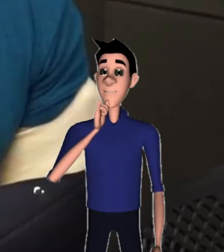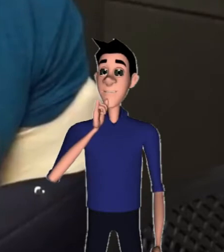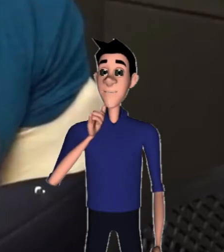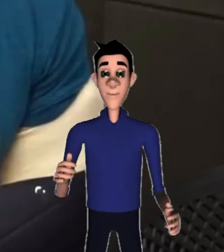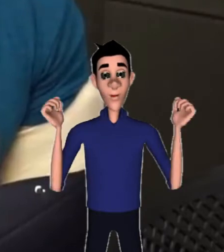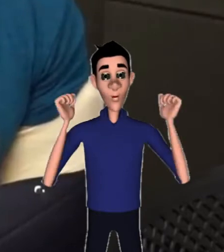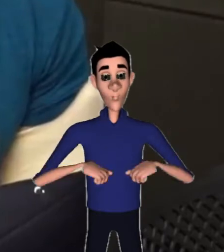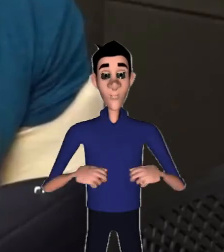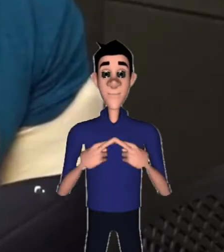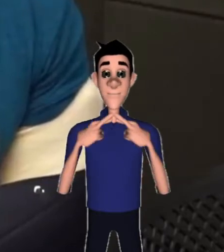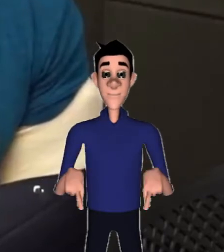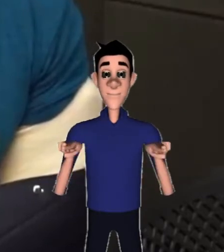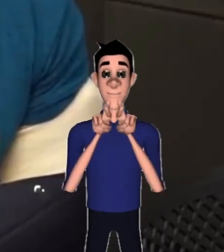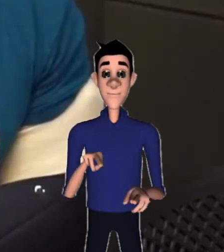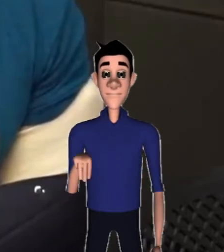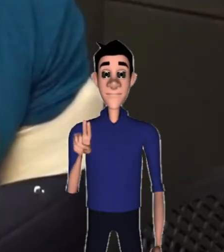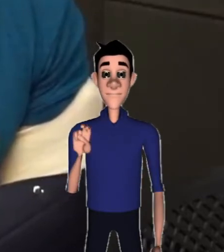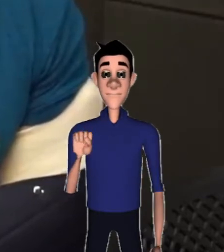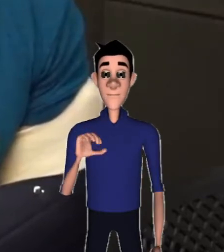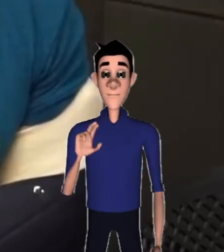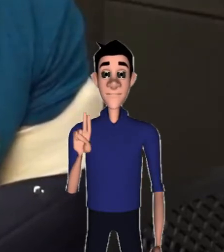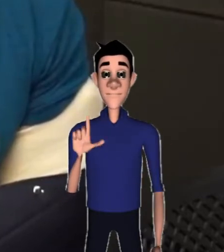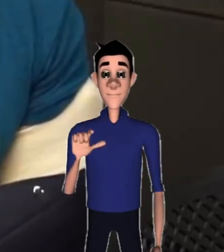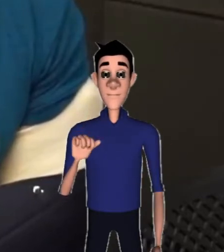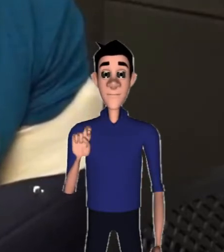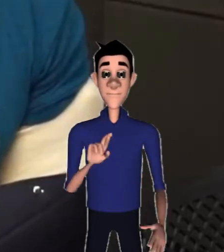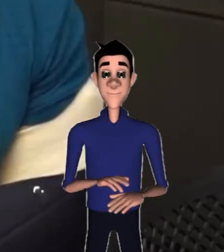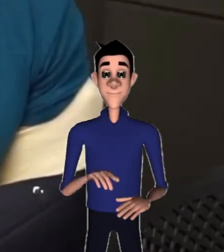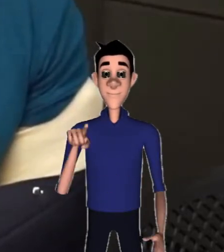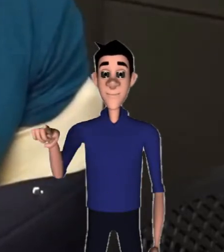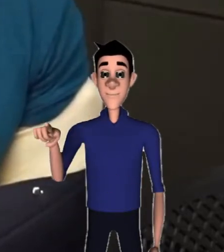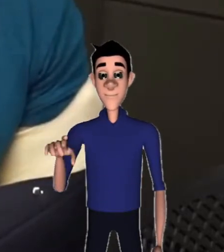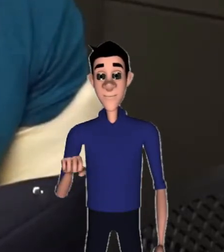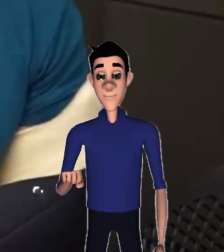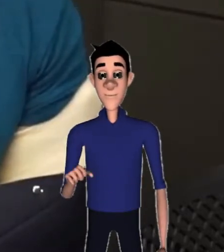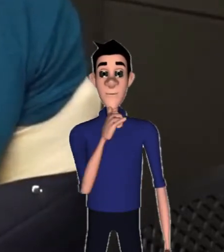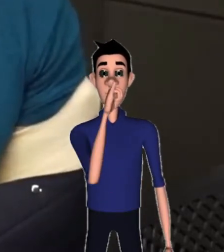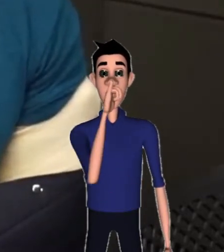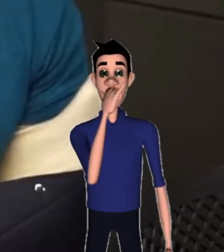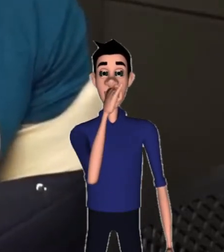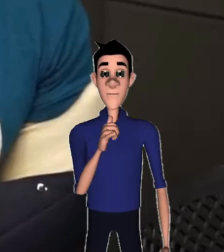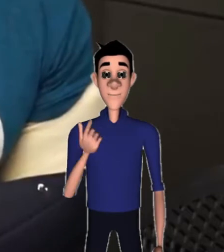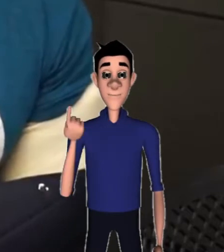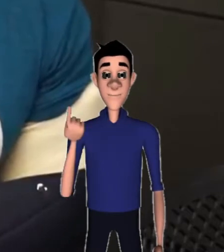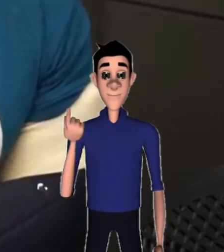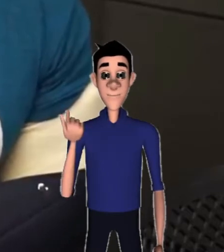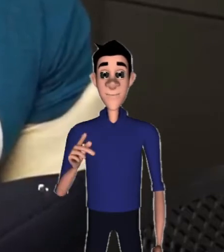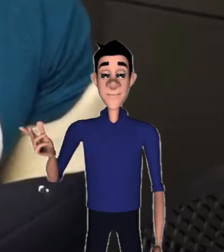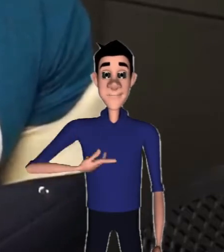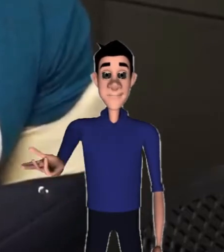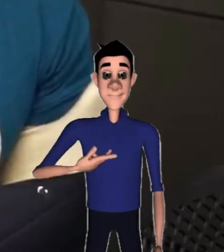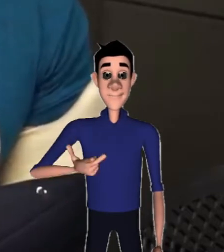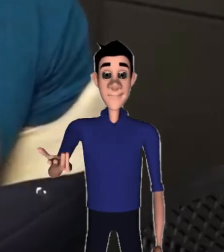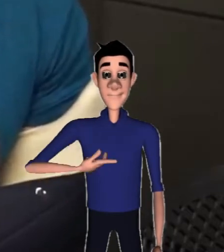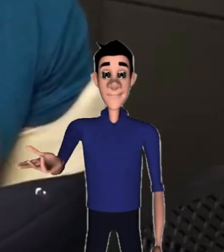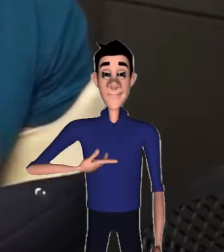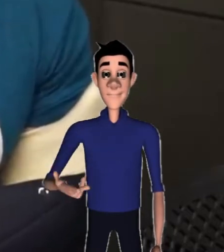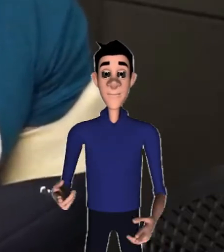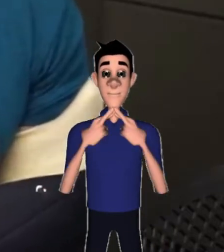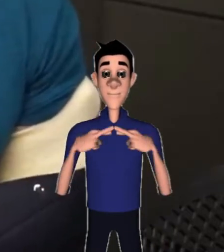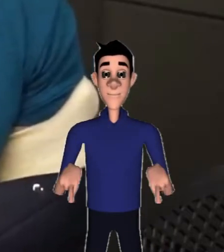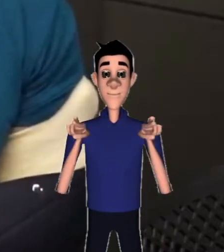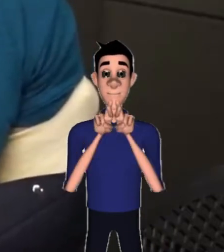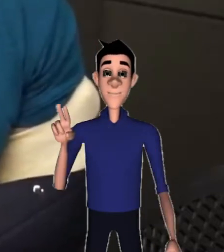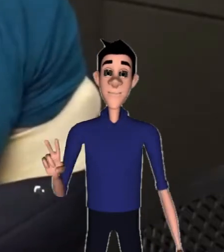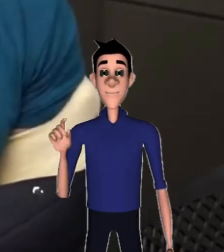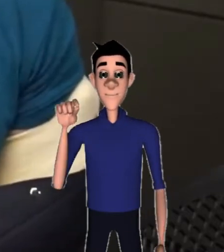existe um tempo onde você tem que condicionar esse sujeito para ele gastar essas 1.000 calorias a mais no treino, para ser um gasto útil. Mas qual que